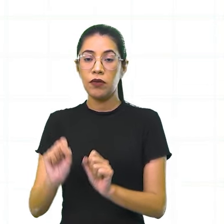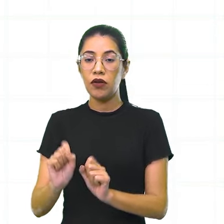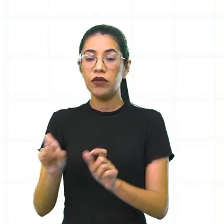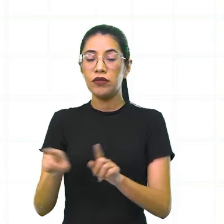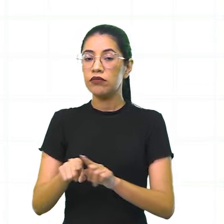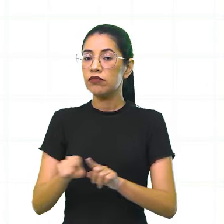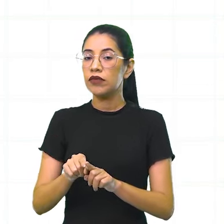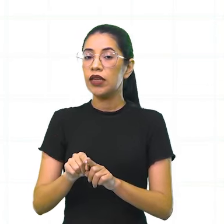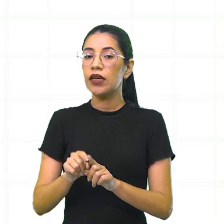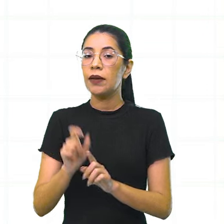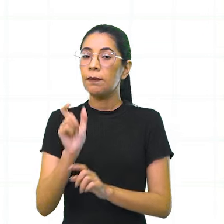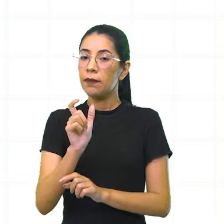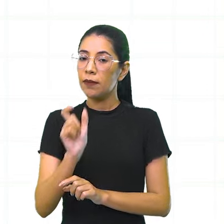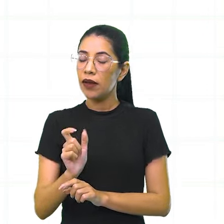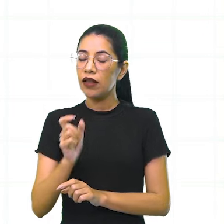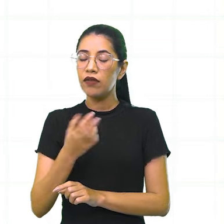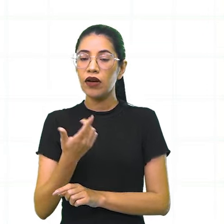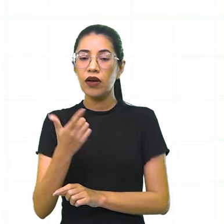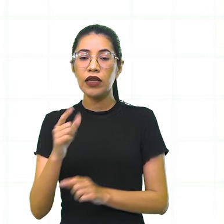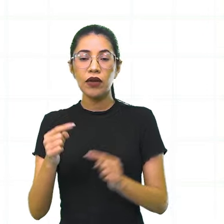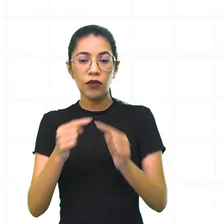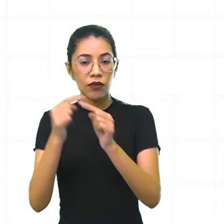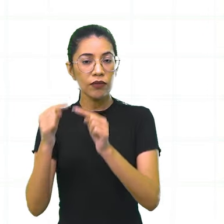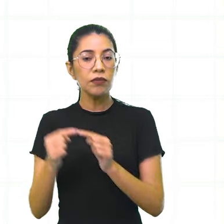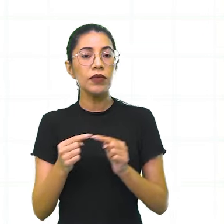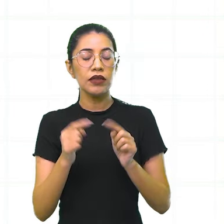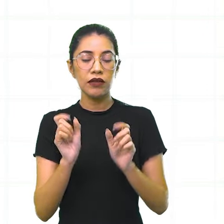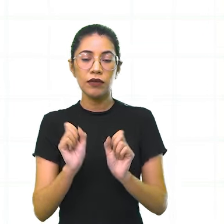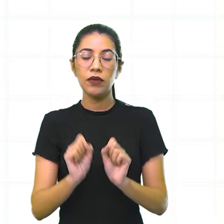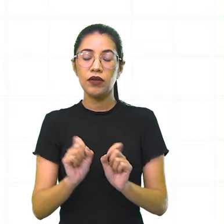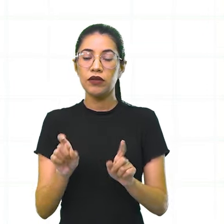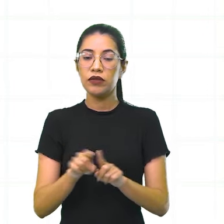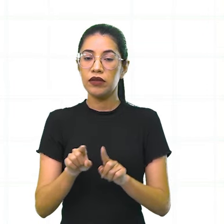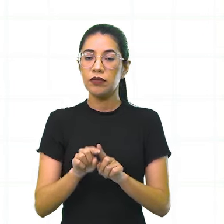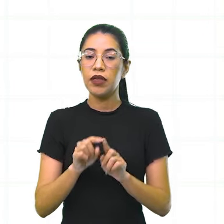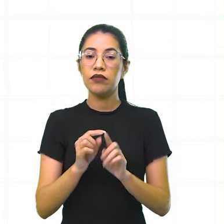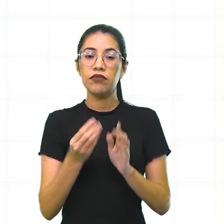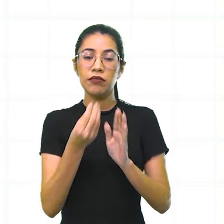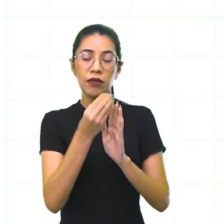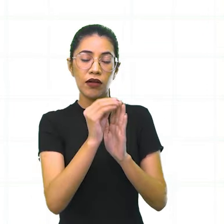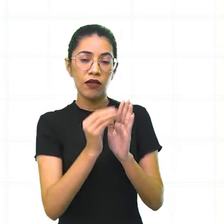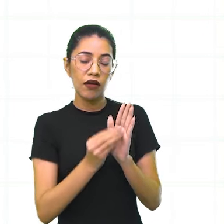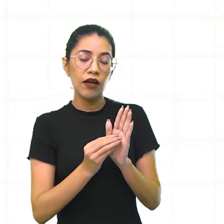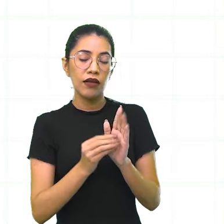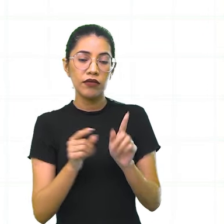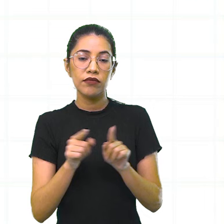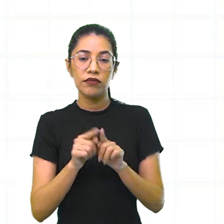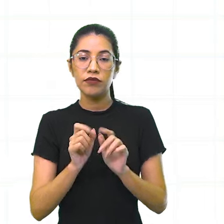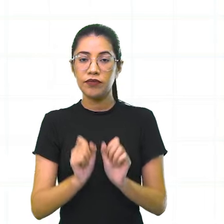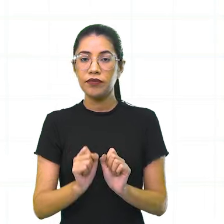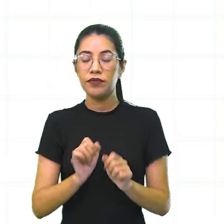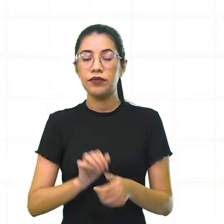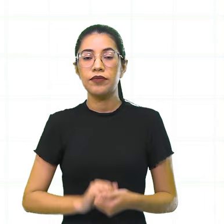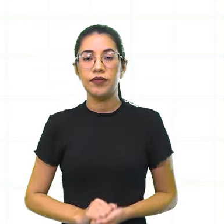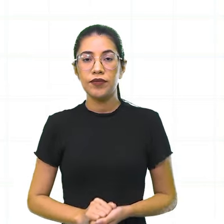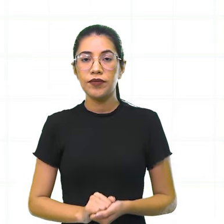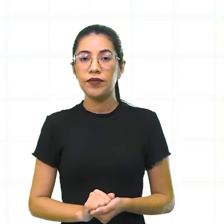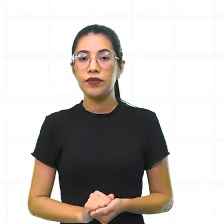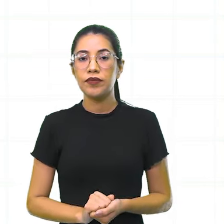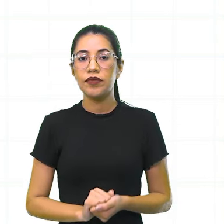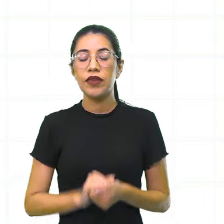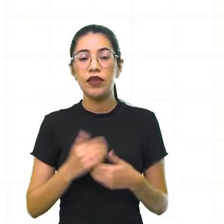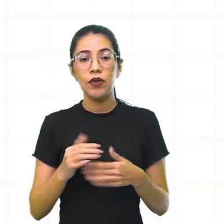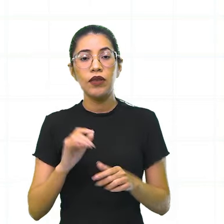também outros termos que são adequados, né, no nosso discurso indireto, tá bom? Então, temos